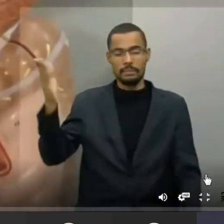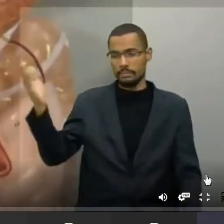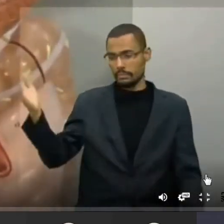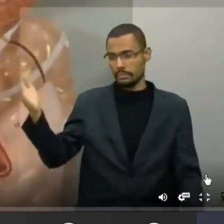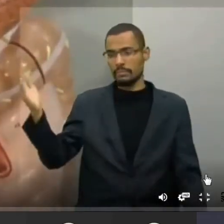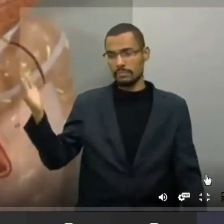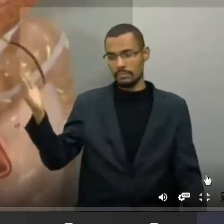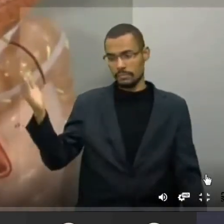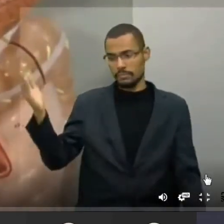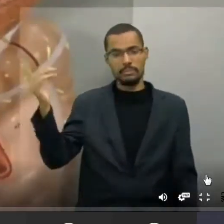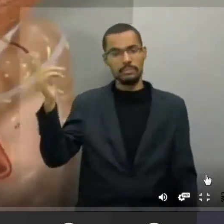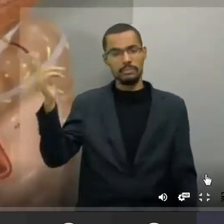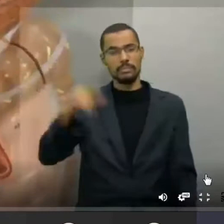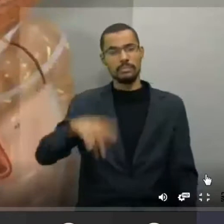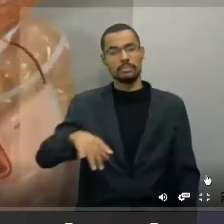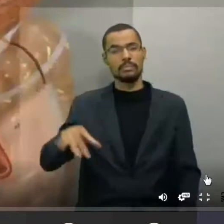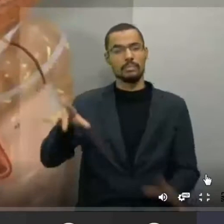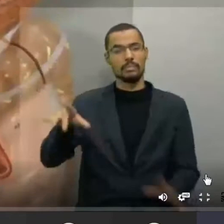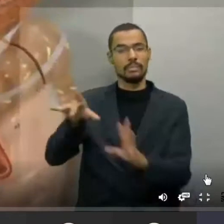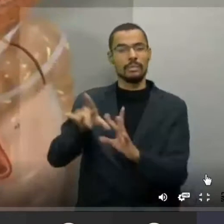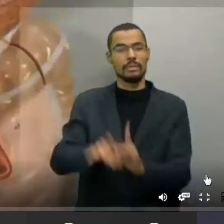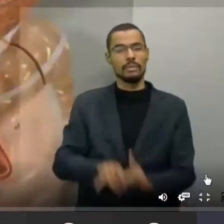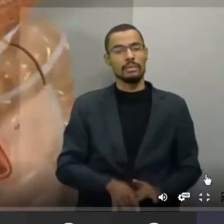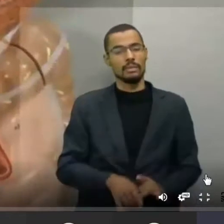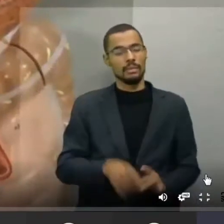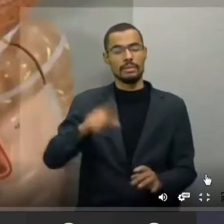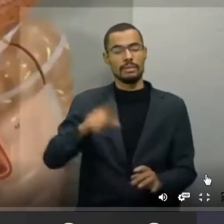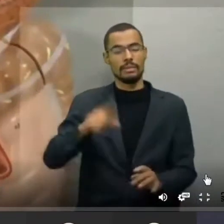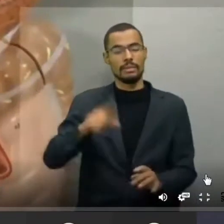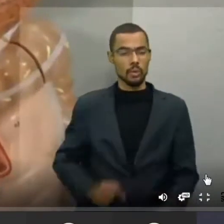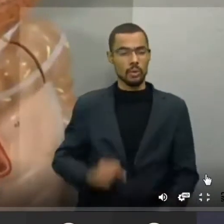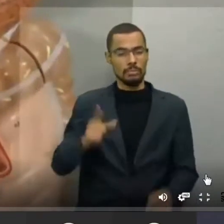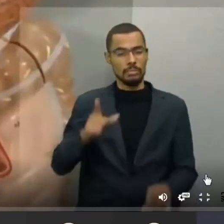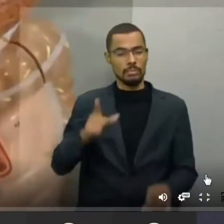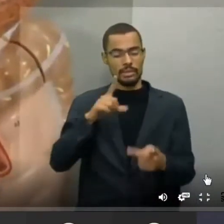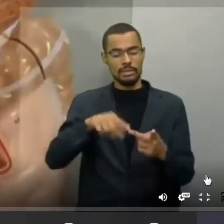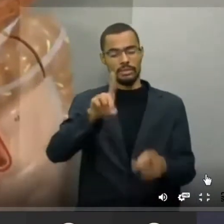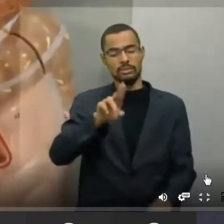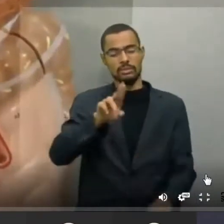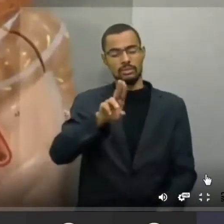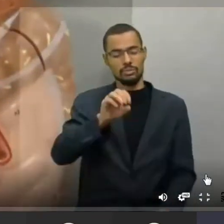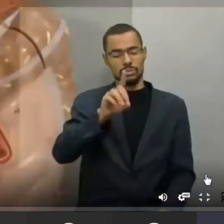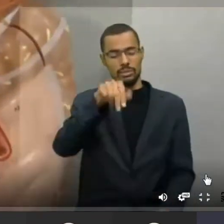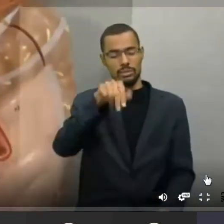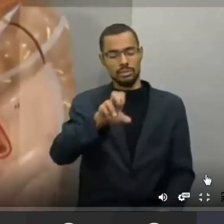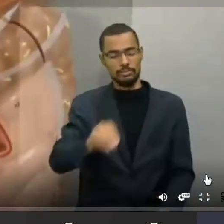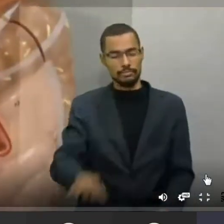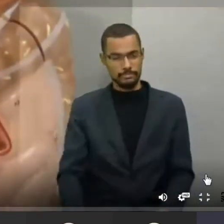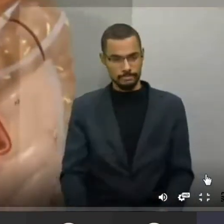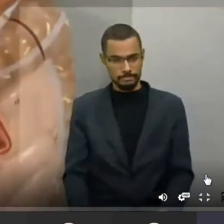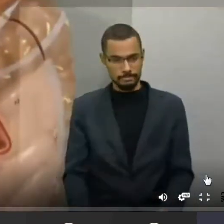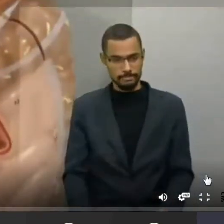ali a ligação do piloro do estômago com o duodeno.